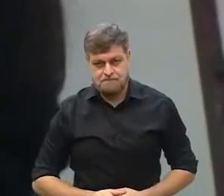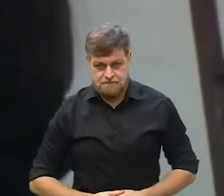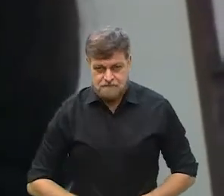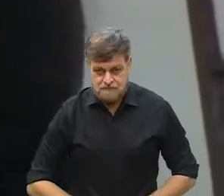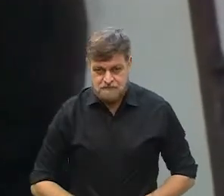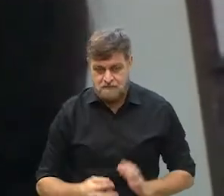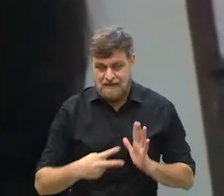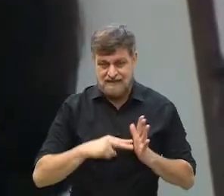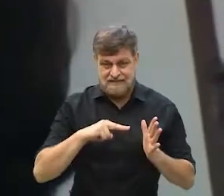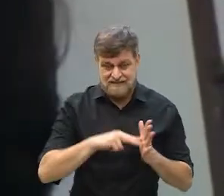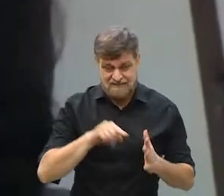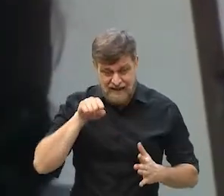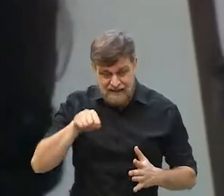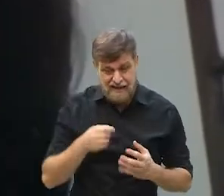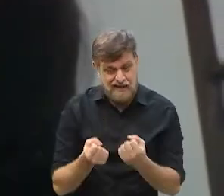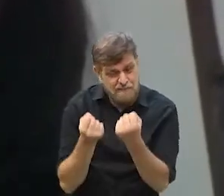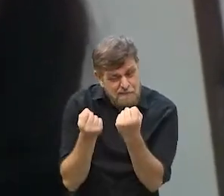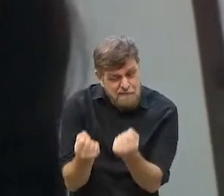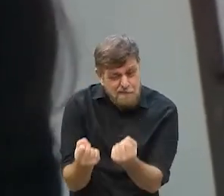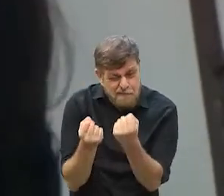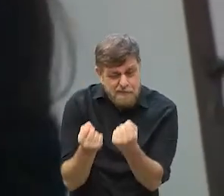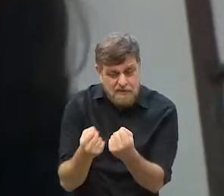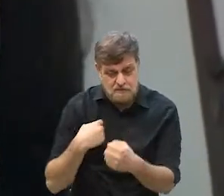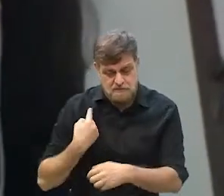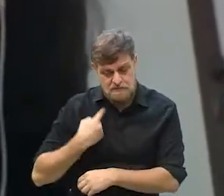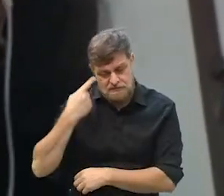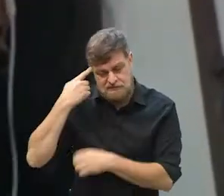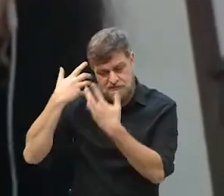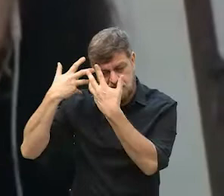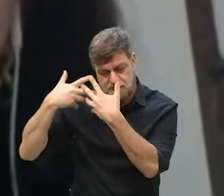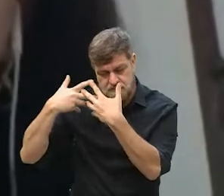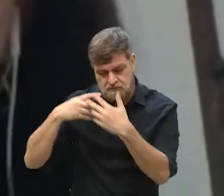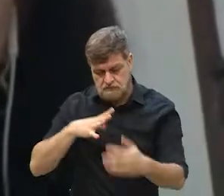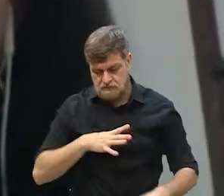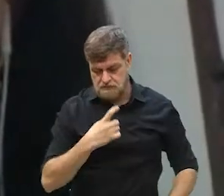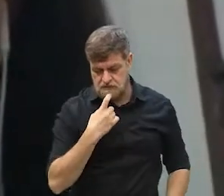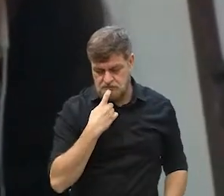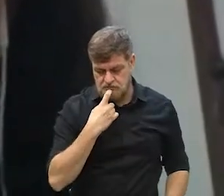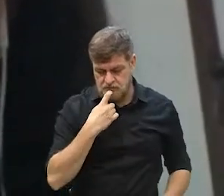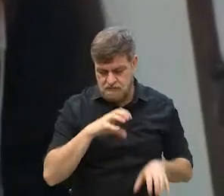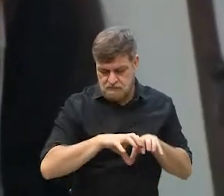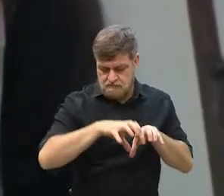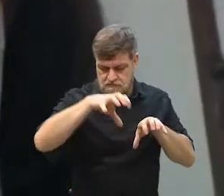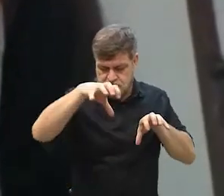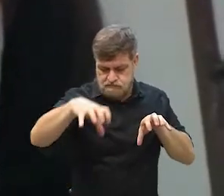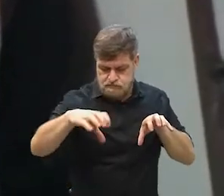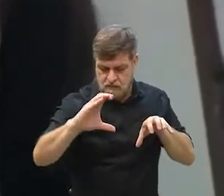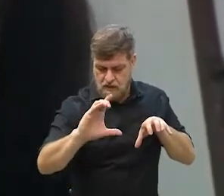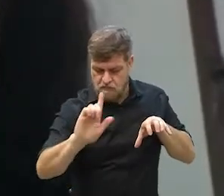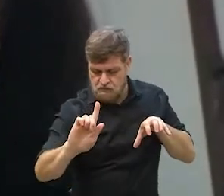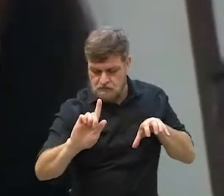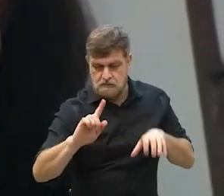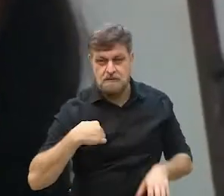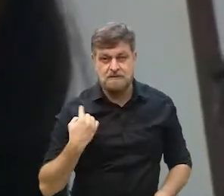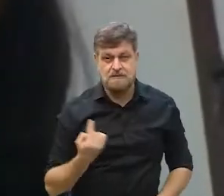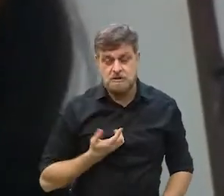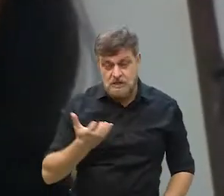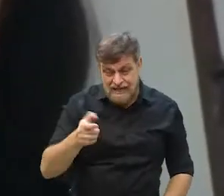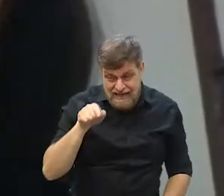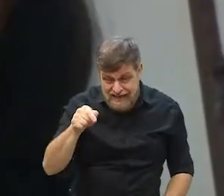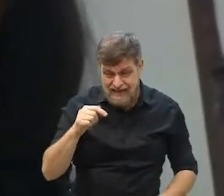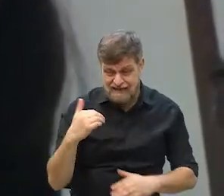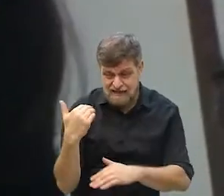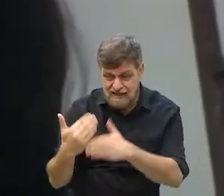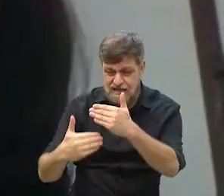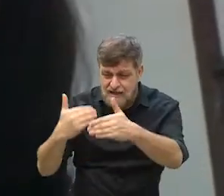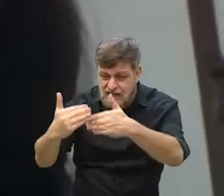um peso muito grande quando pensamos na cidade de Campinas. Uhum. E se nós queremos um desenvolvimento